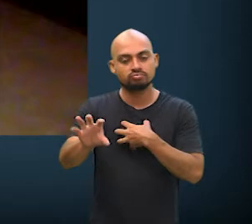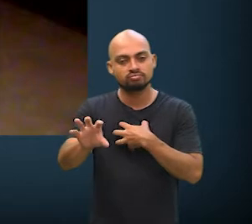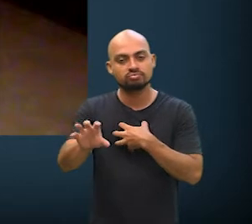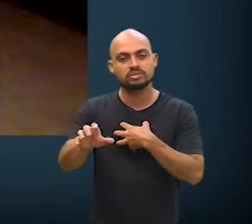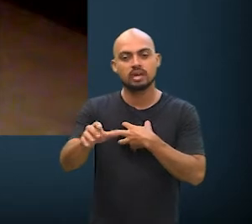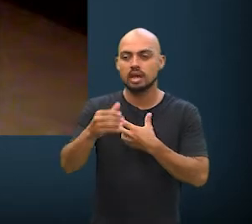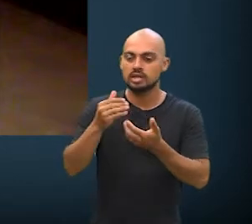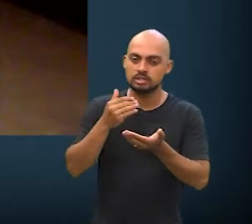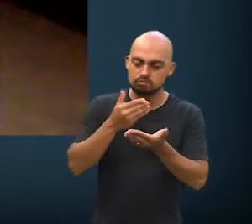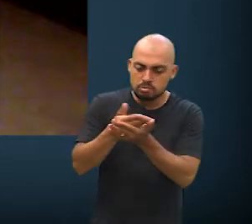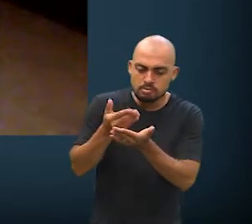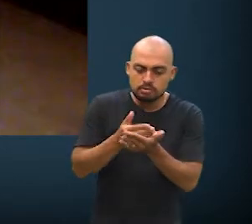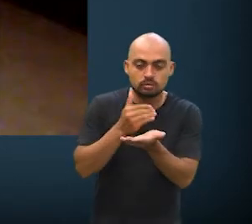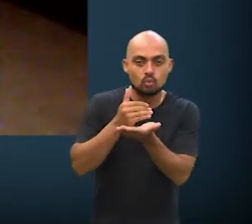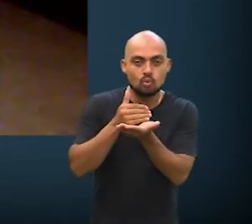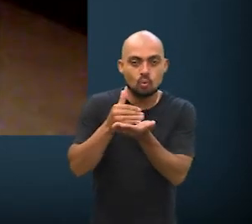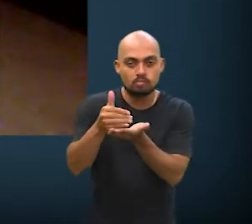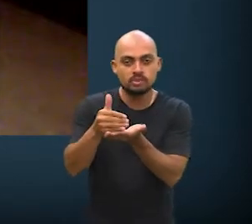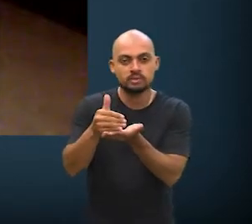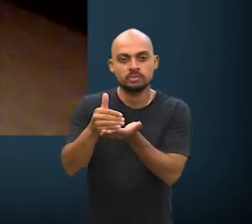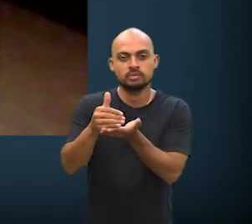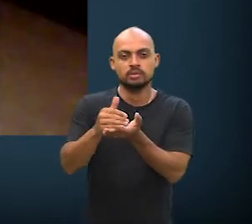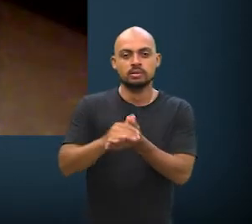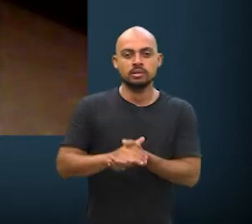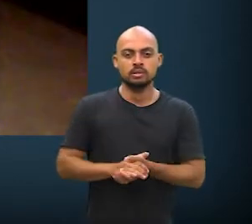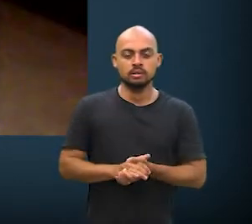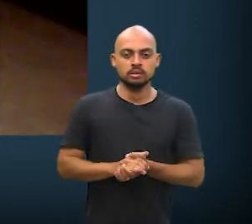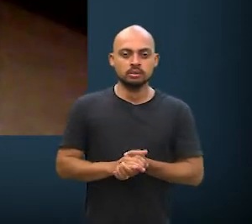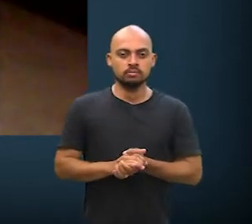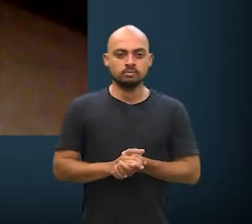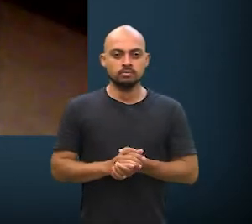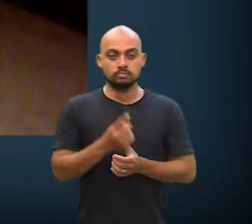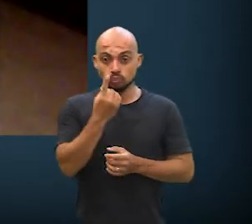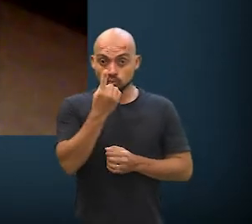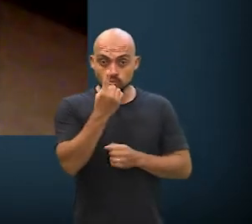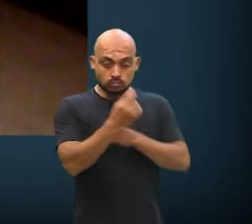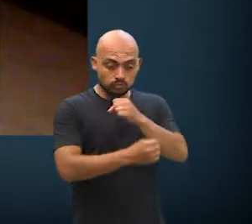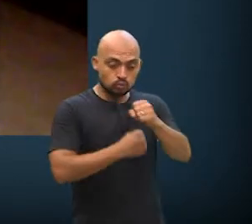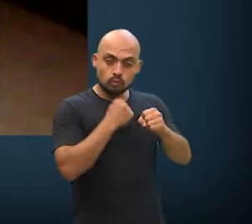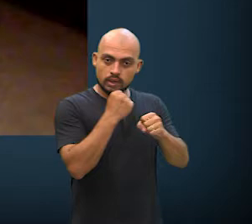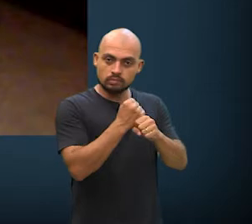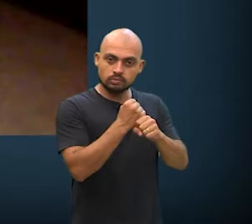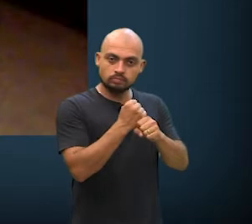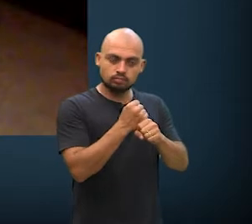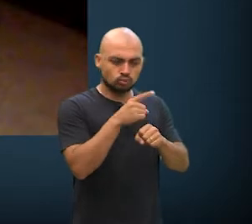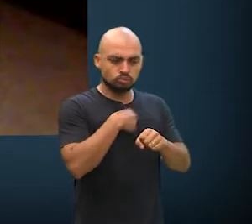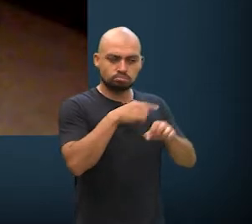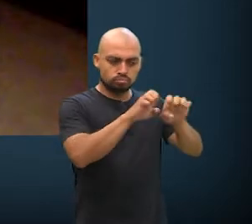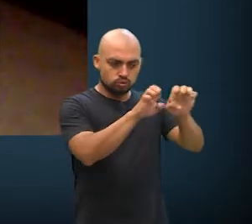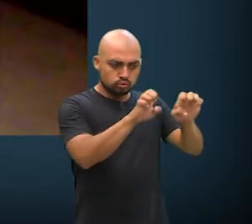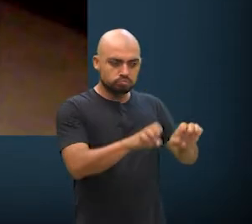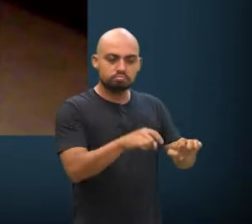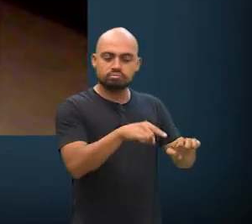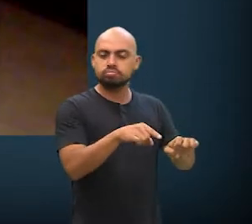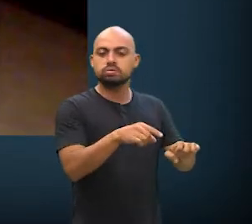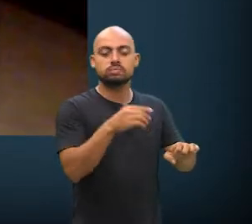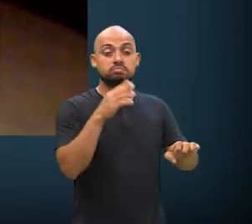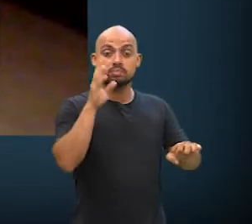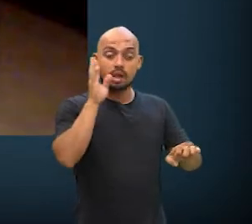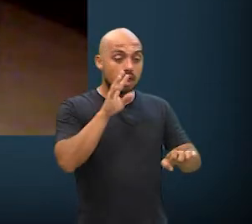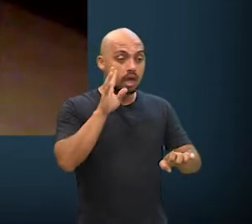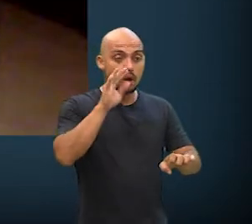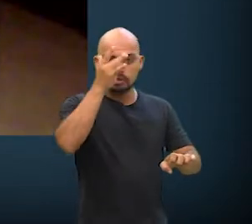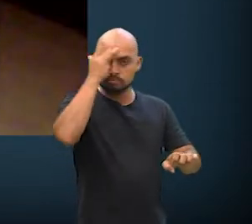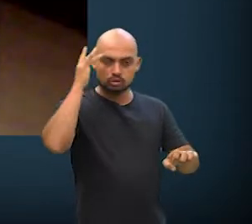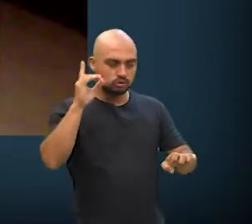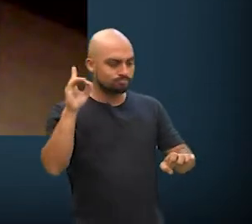fazer isso tudo. Aconteceu o seguinte: em um ano, a gente estruturou um negócio legal. Pô, bacana, as pessoas começaram a